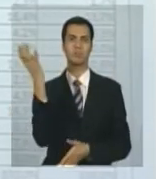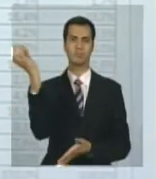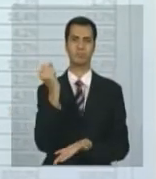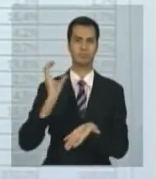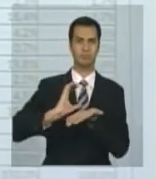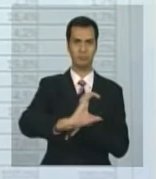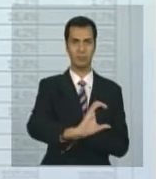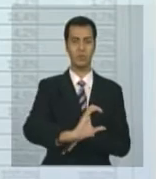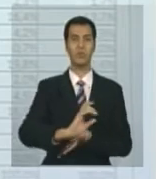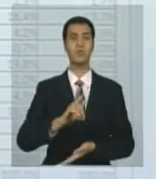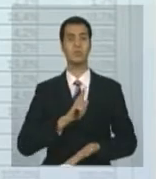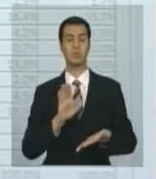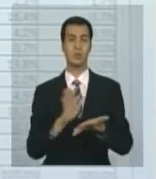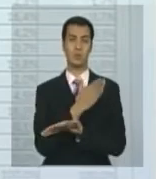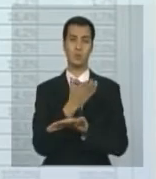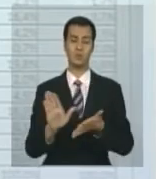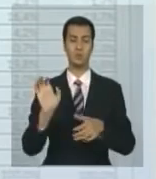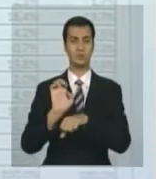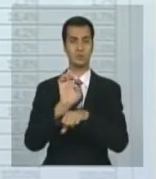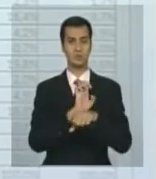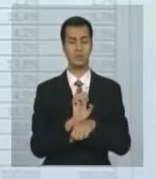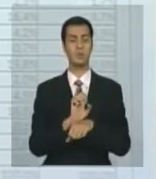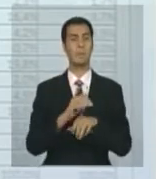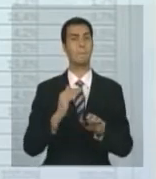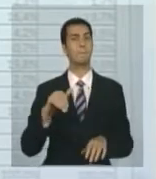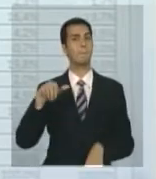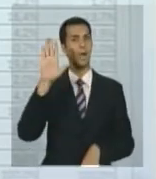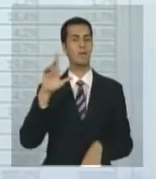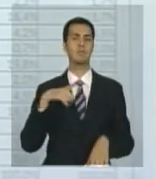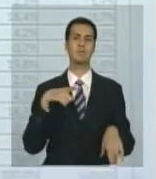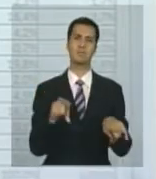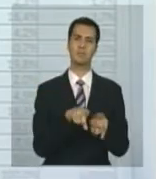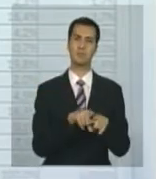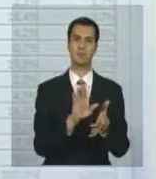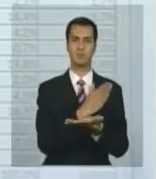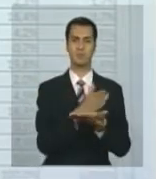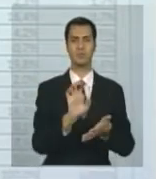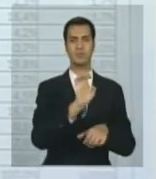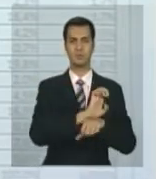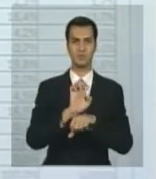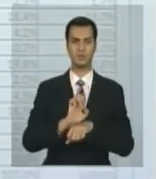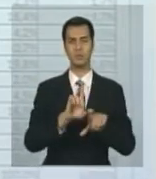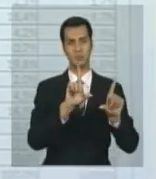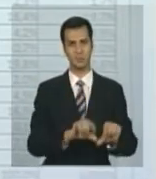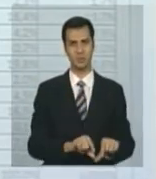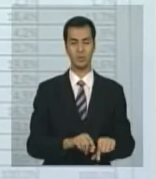foram mais ou que foram menos contemplados. Santa Catarina recebeu do pago